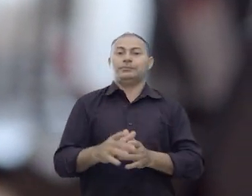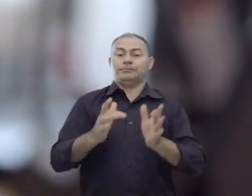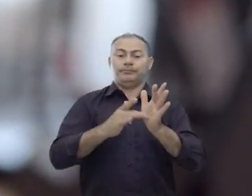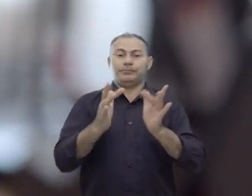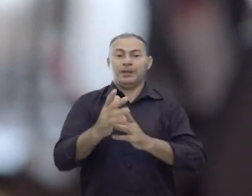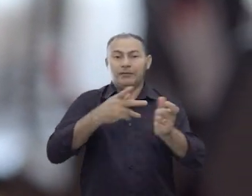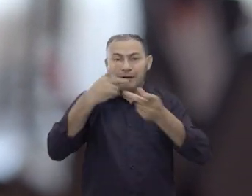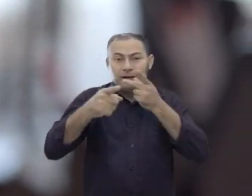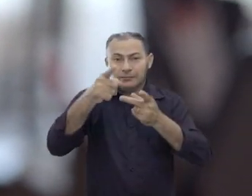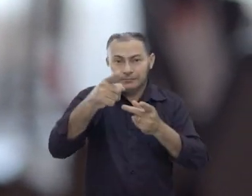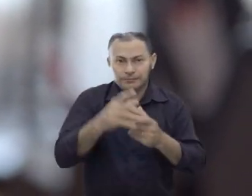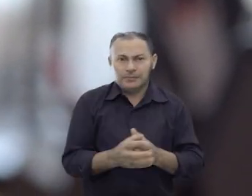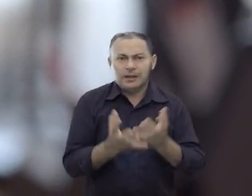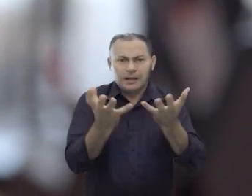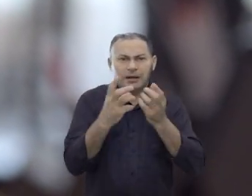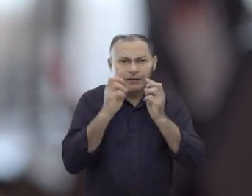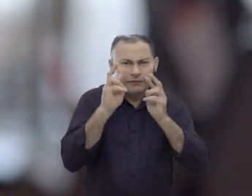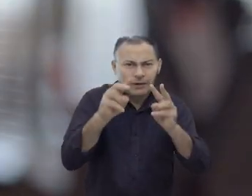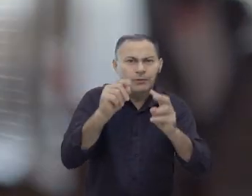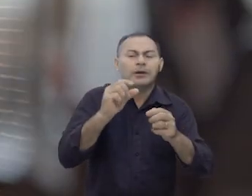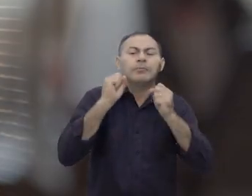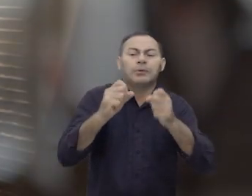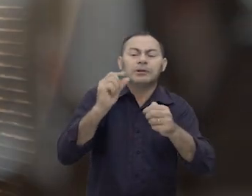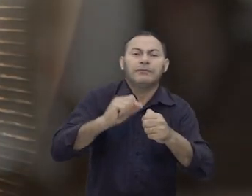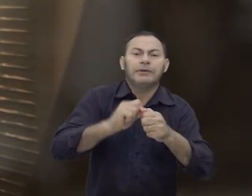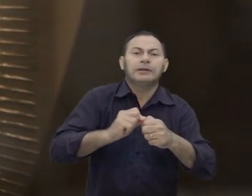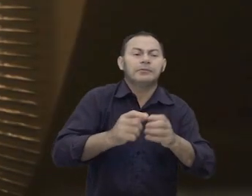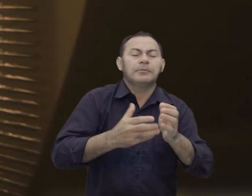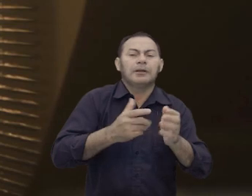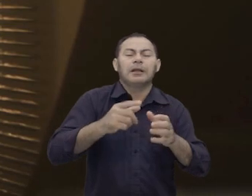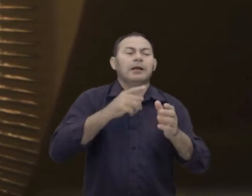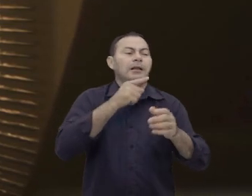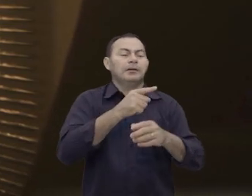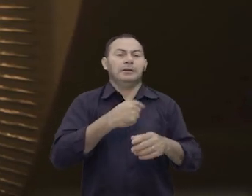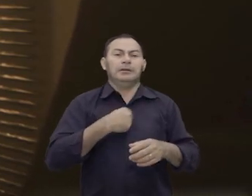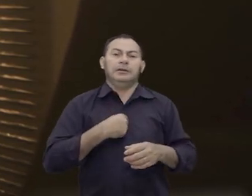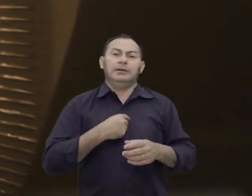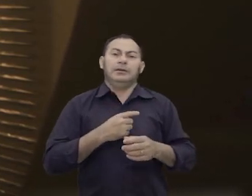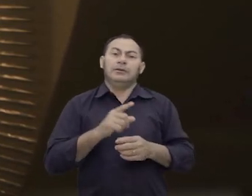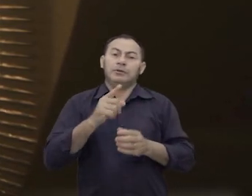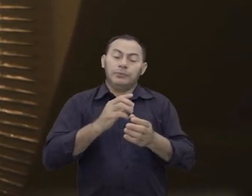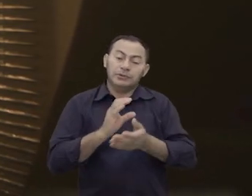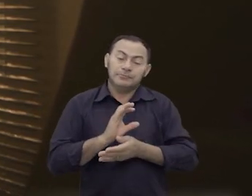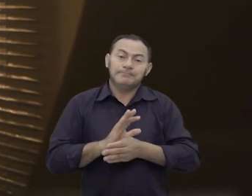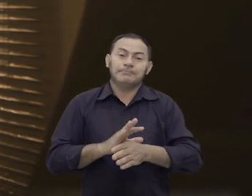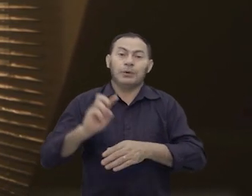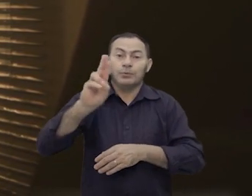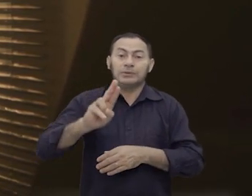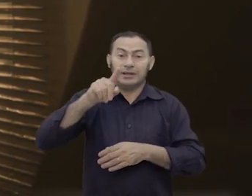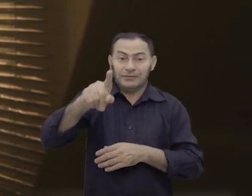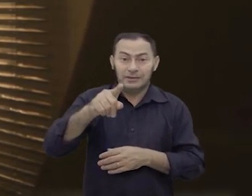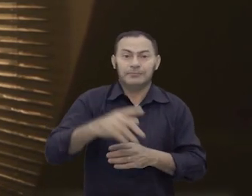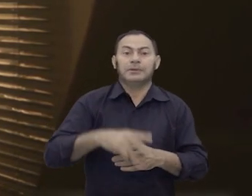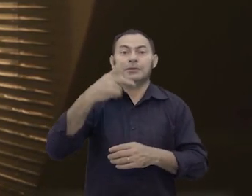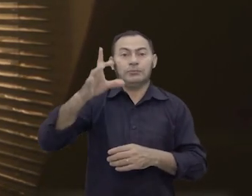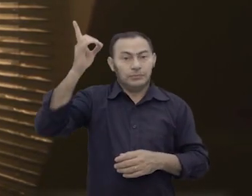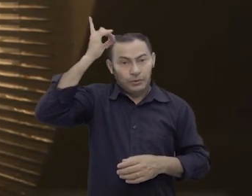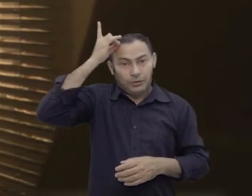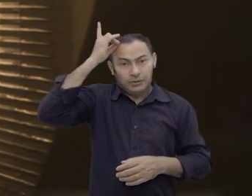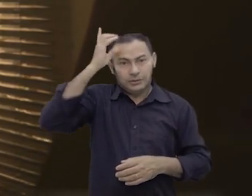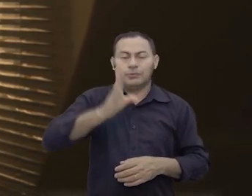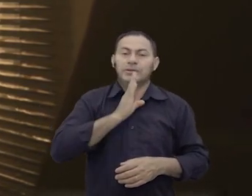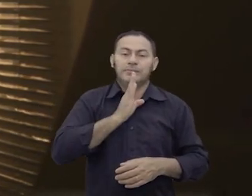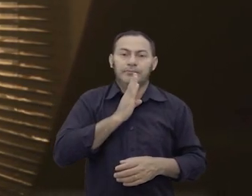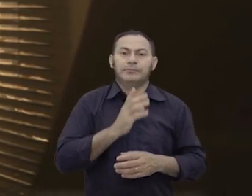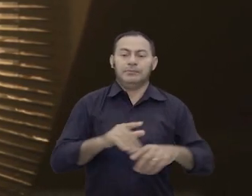hein? Quando Jesus disser para você, quer ver o que você poderia ter feito? Foi para isso que eu investi em você. Esse foi